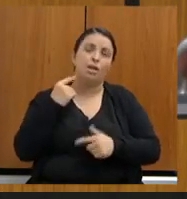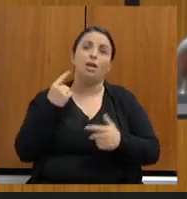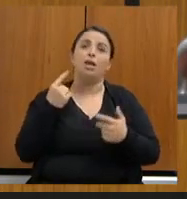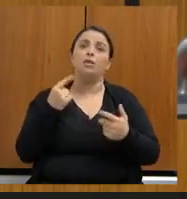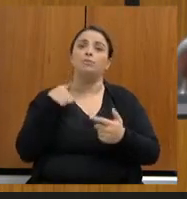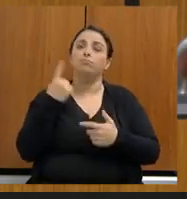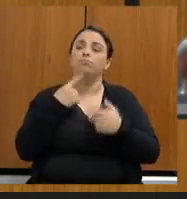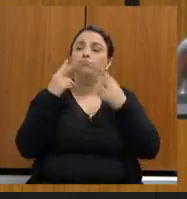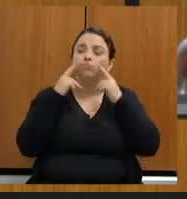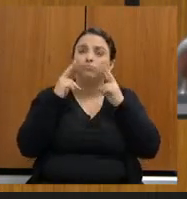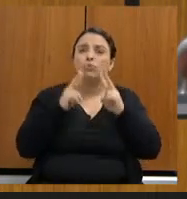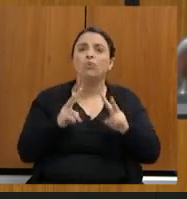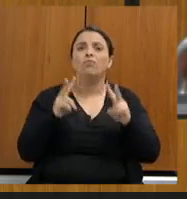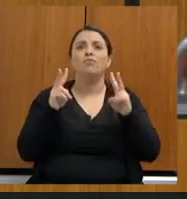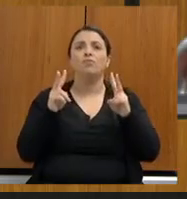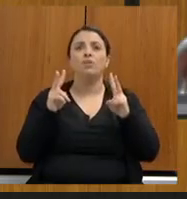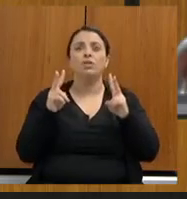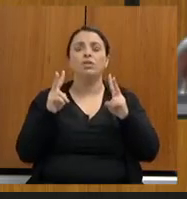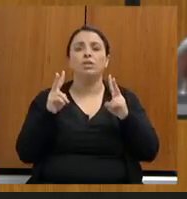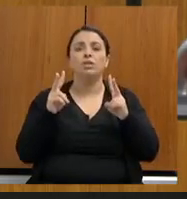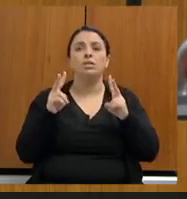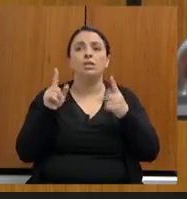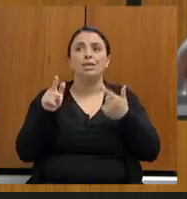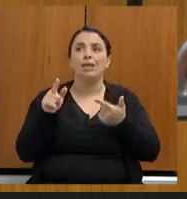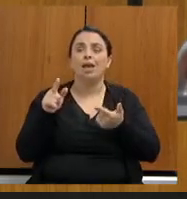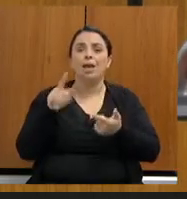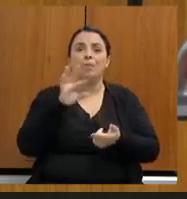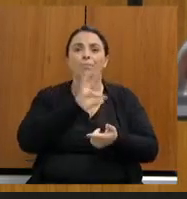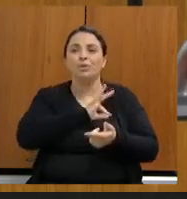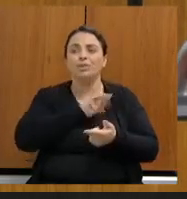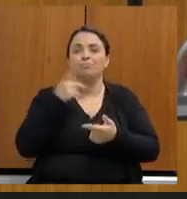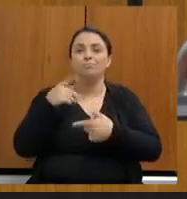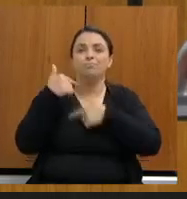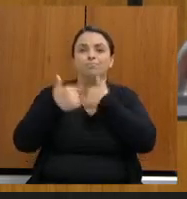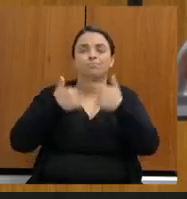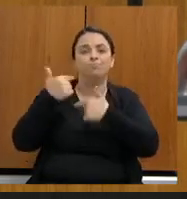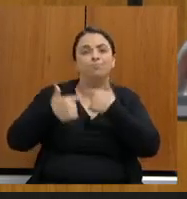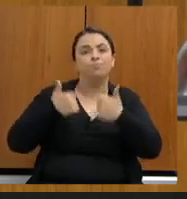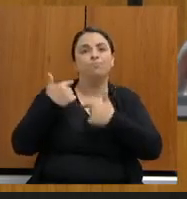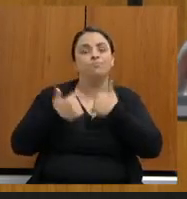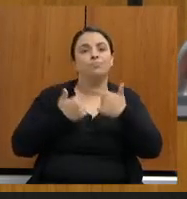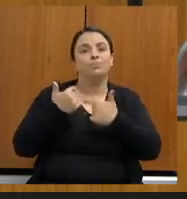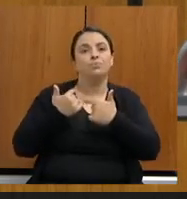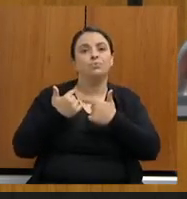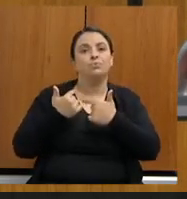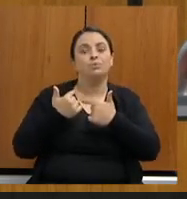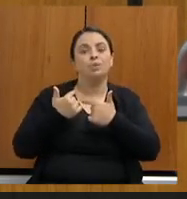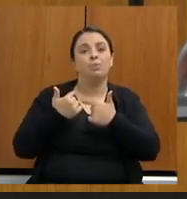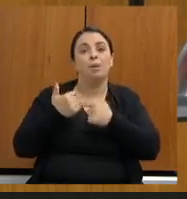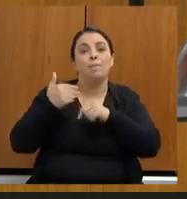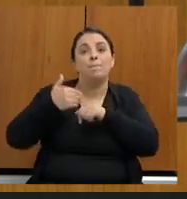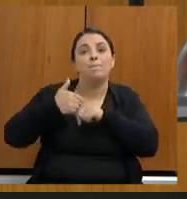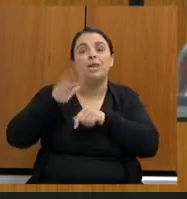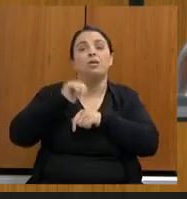vendo tem que ser histórico na polícia vai para além daquilo que era seria a responsabilidade dela né